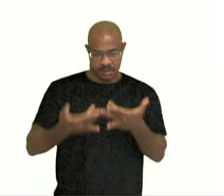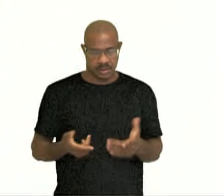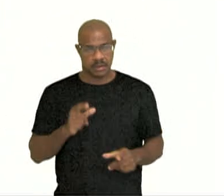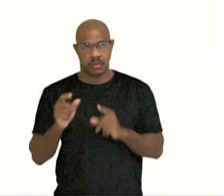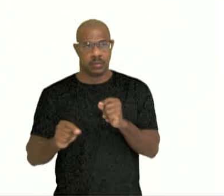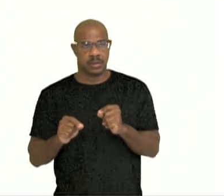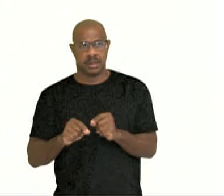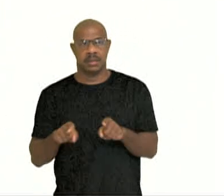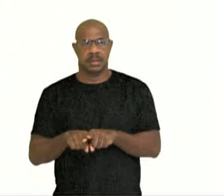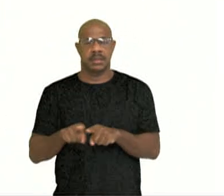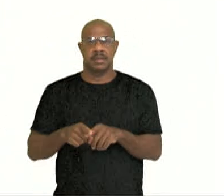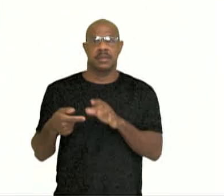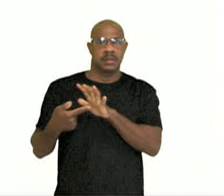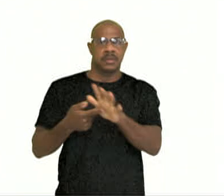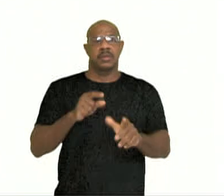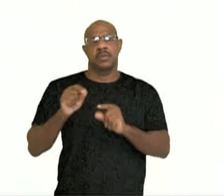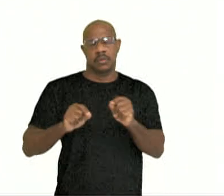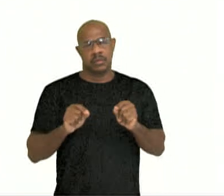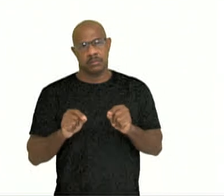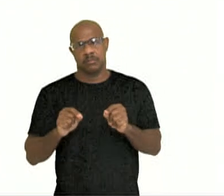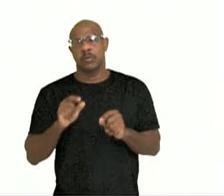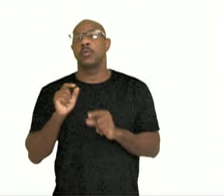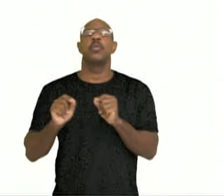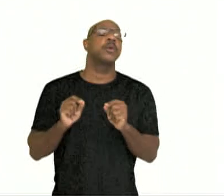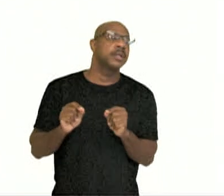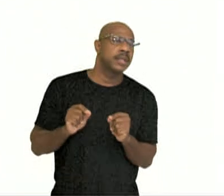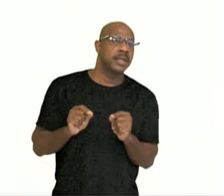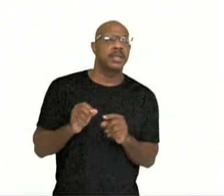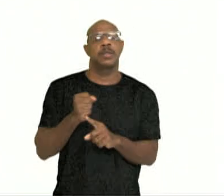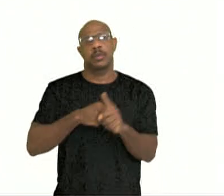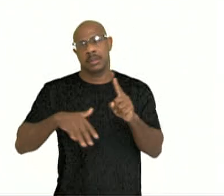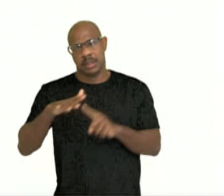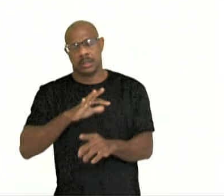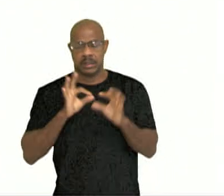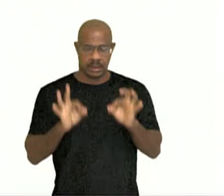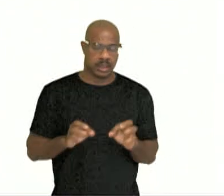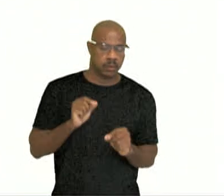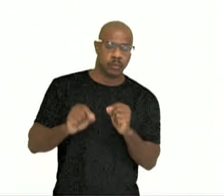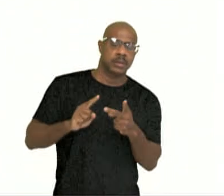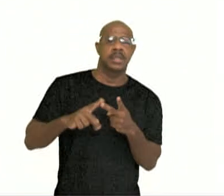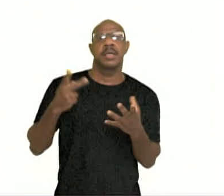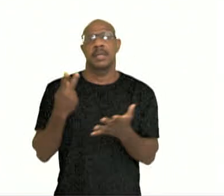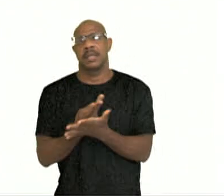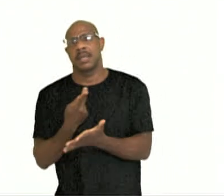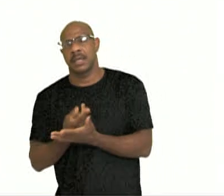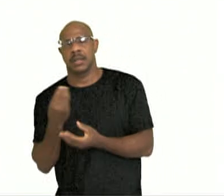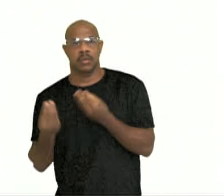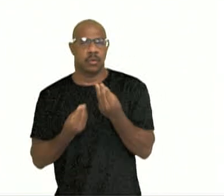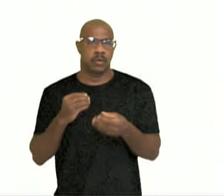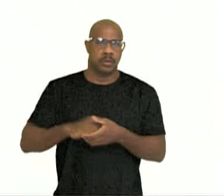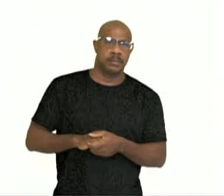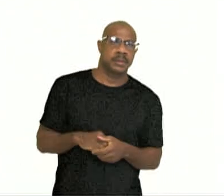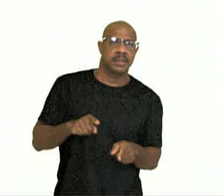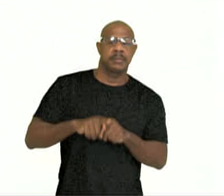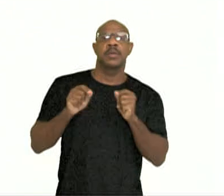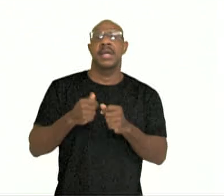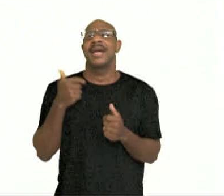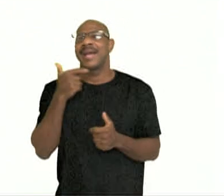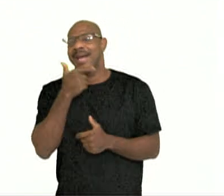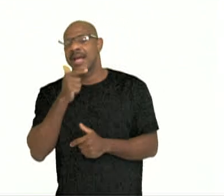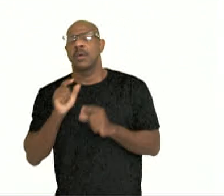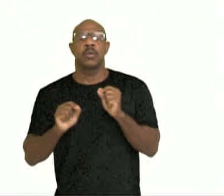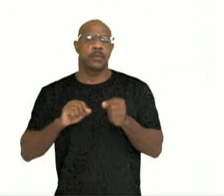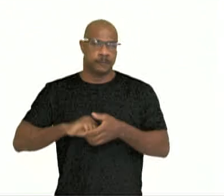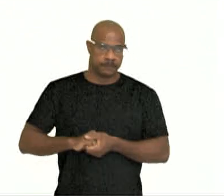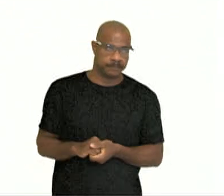transitando entre um moralizante, ou seja, o que é socialmente certo, e o cômico, que é engraçado.